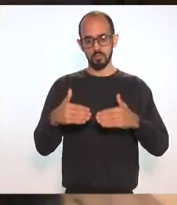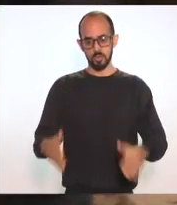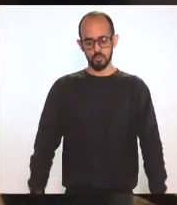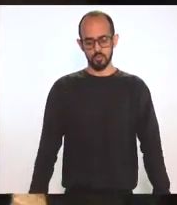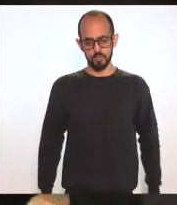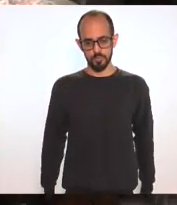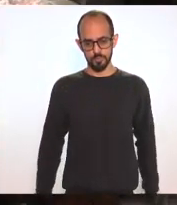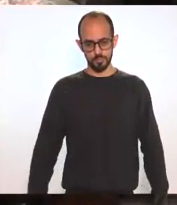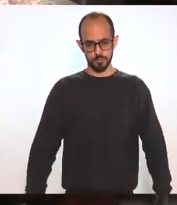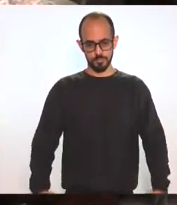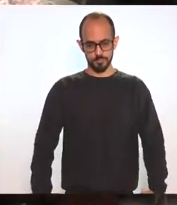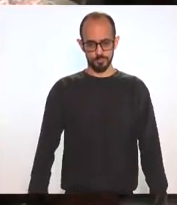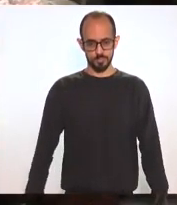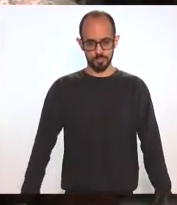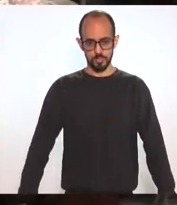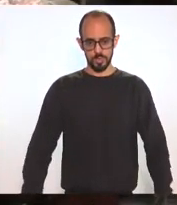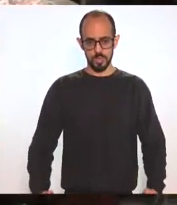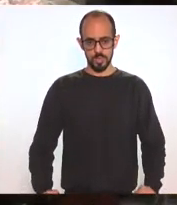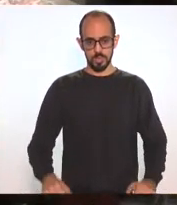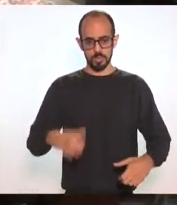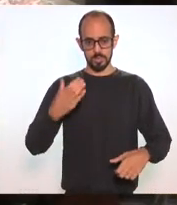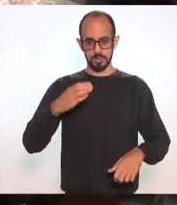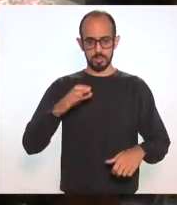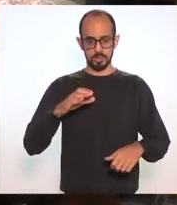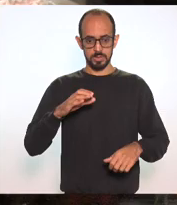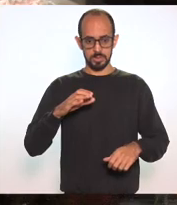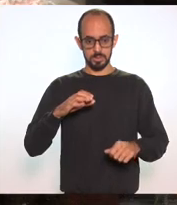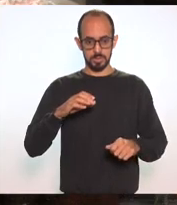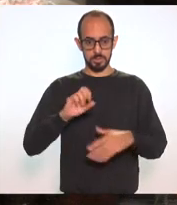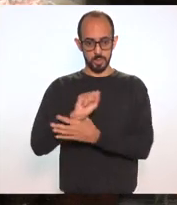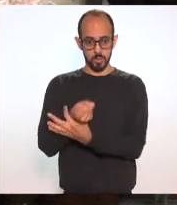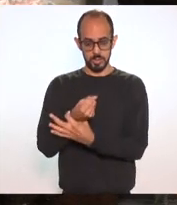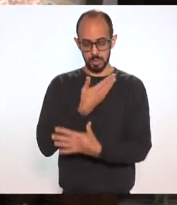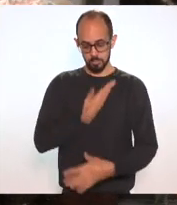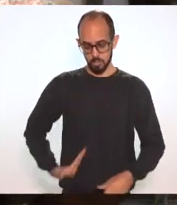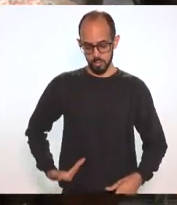Pela Comissão de Segurança Pública, deputado delegado Carlos Augusto.